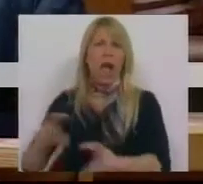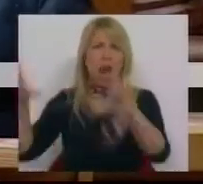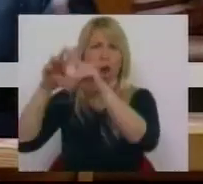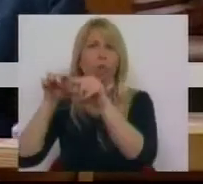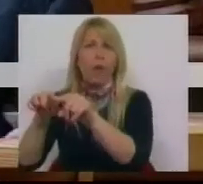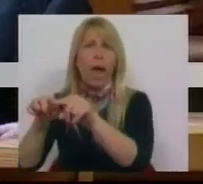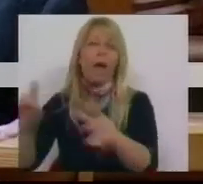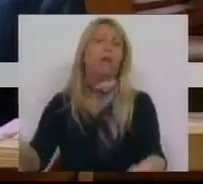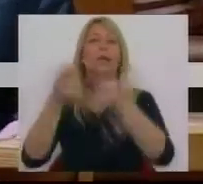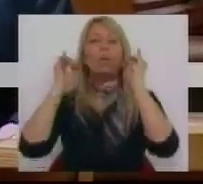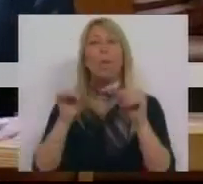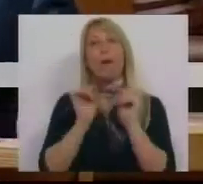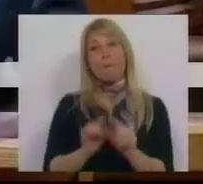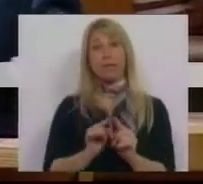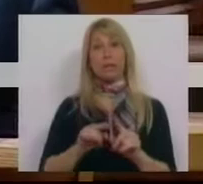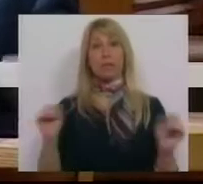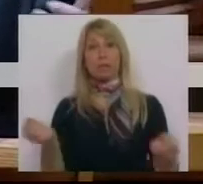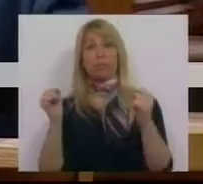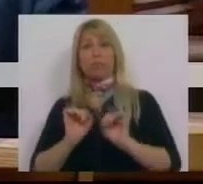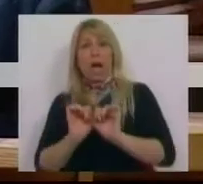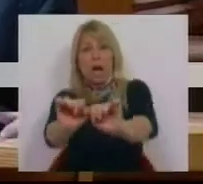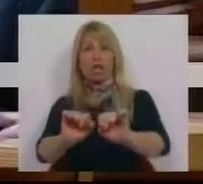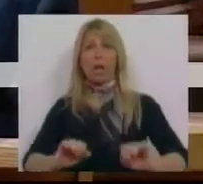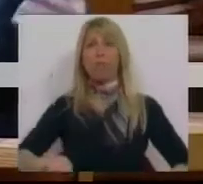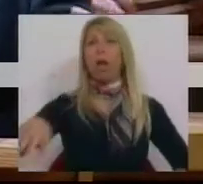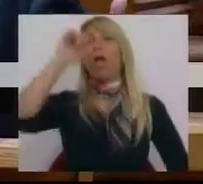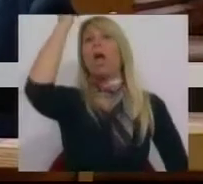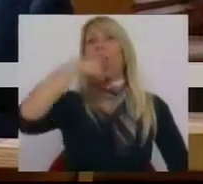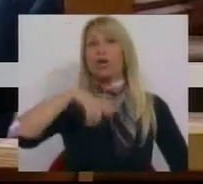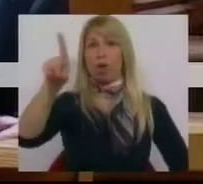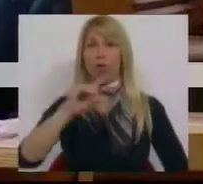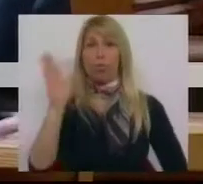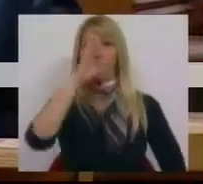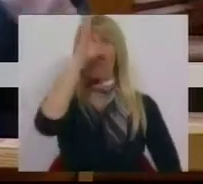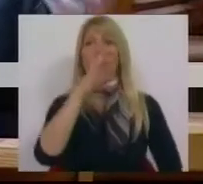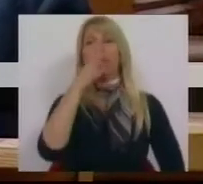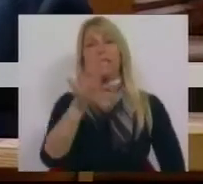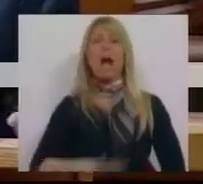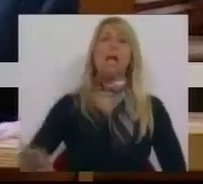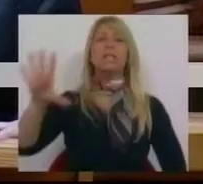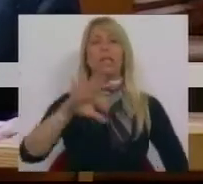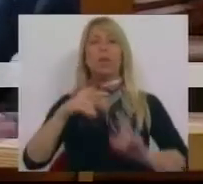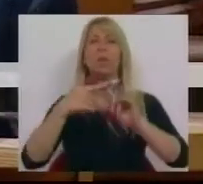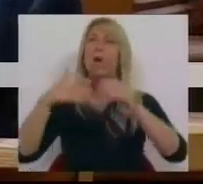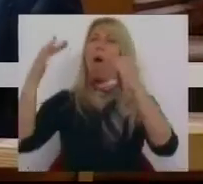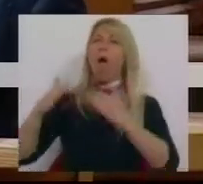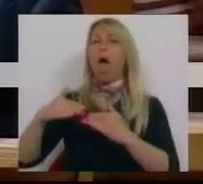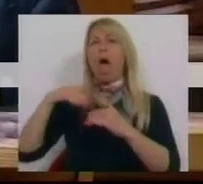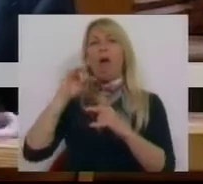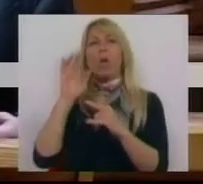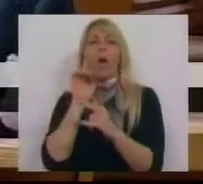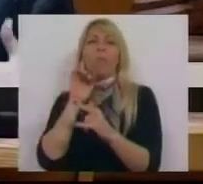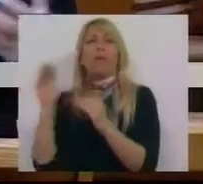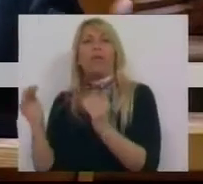tese do Vice-Primeiro-Ministro de que estaremos numa situação de menor inferioridade, de fim de protetorado. Não há nenhum fim